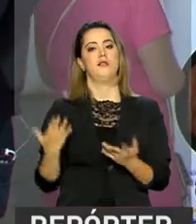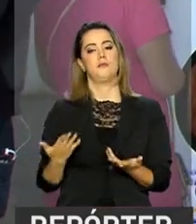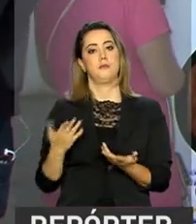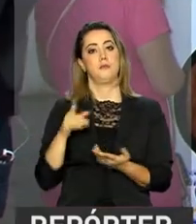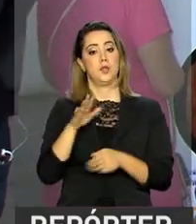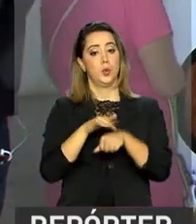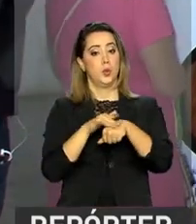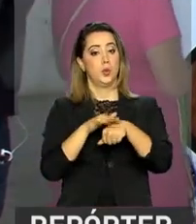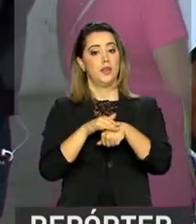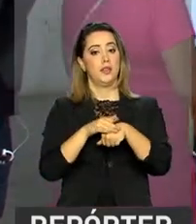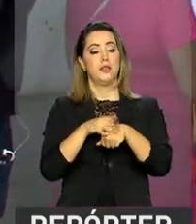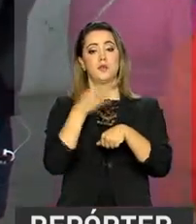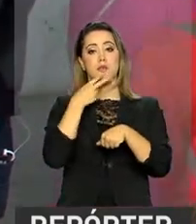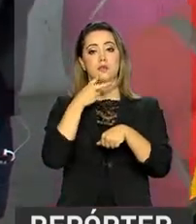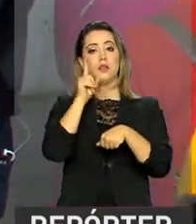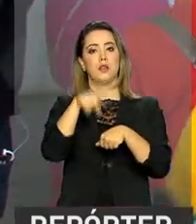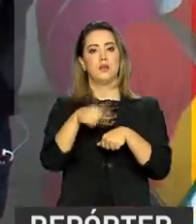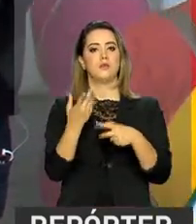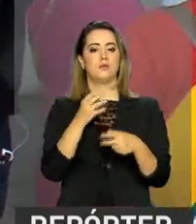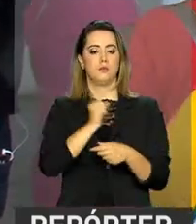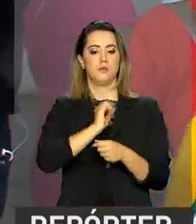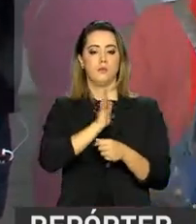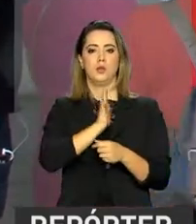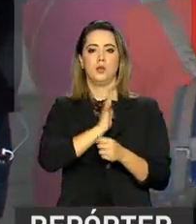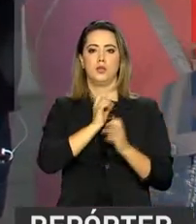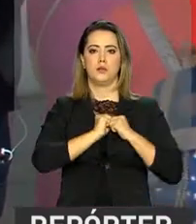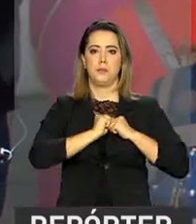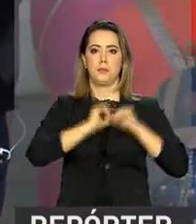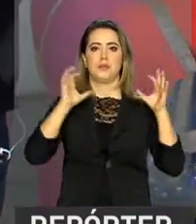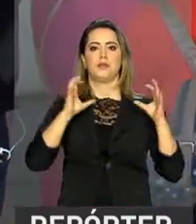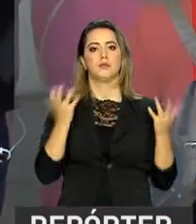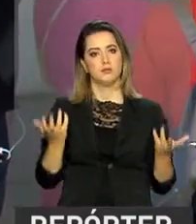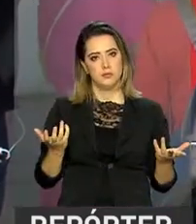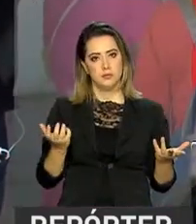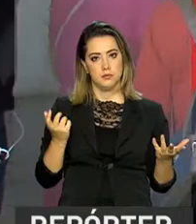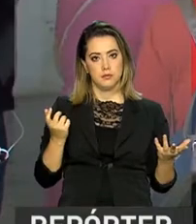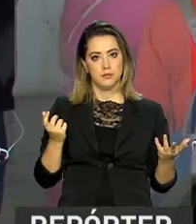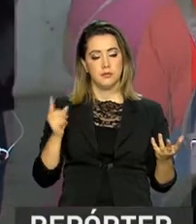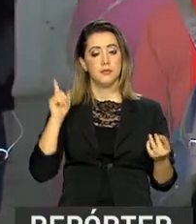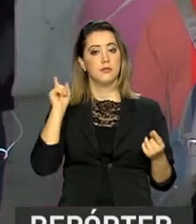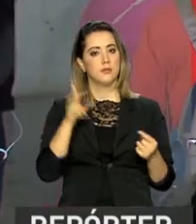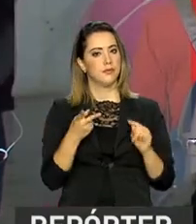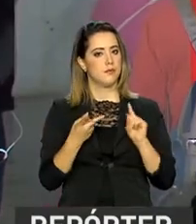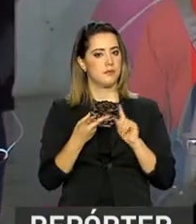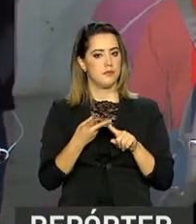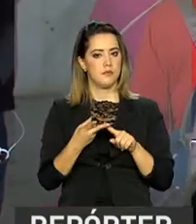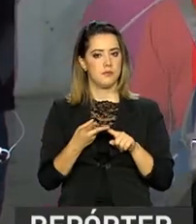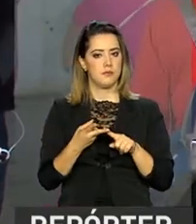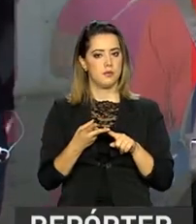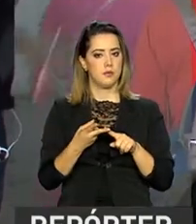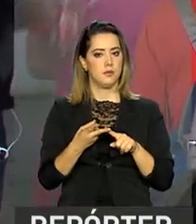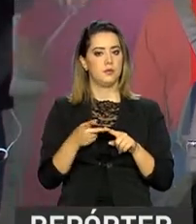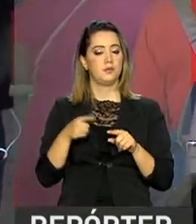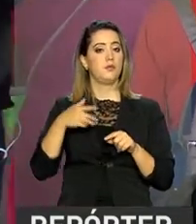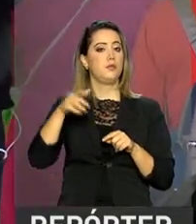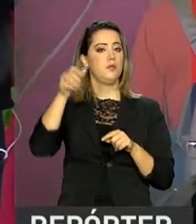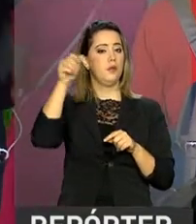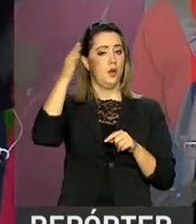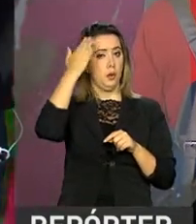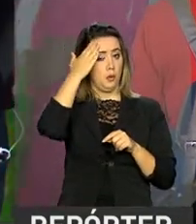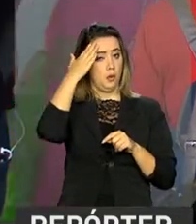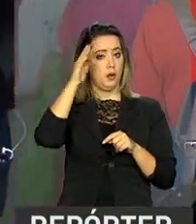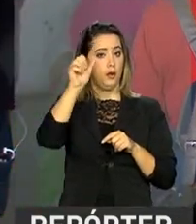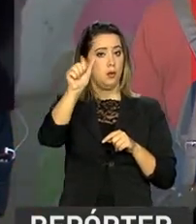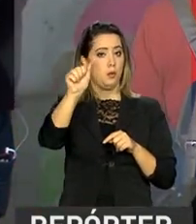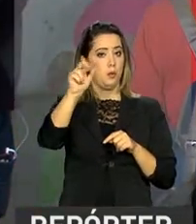importante causada pelo cigarro é o infarto agudo do miocárdio, é o acidente vascular cerebral,